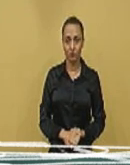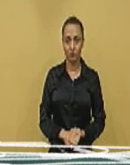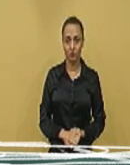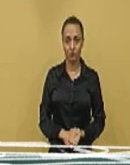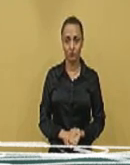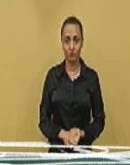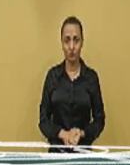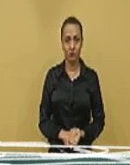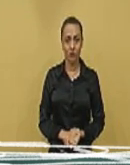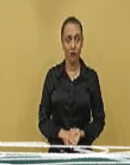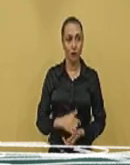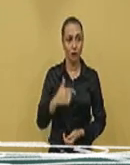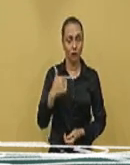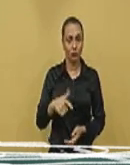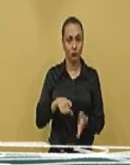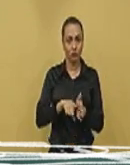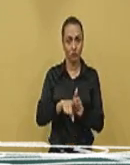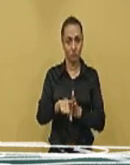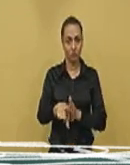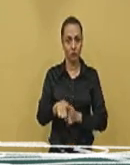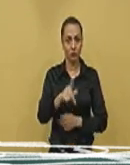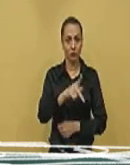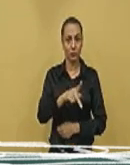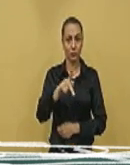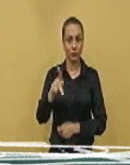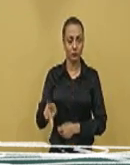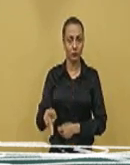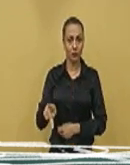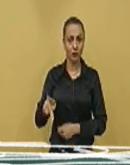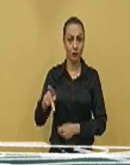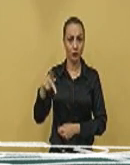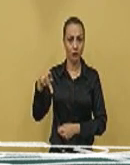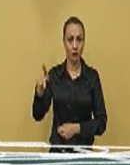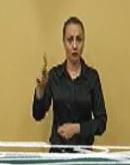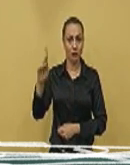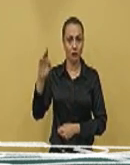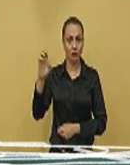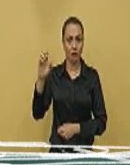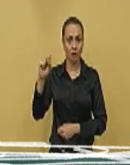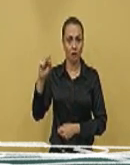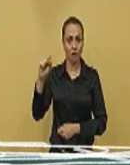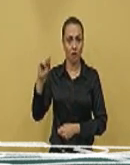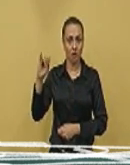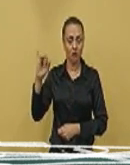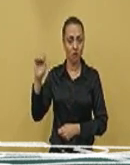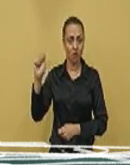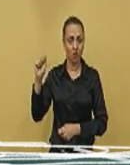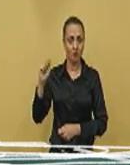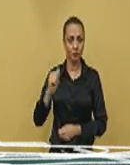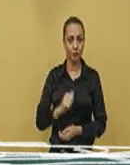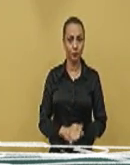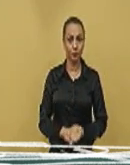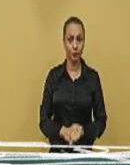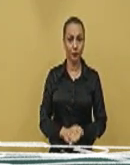O segundo a fazer a pergunta é a professora Kélcia Rezende, da FAED.